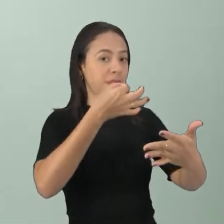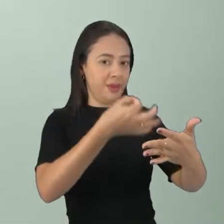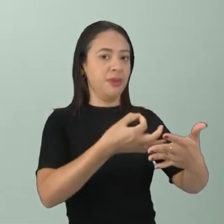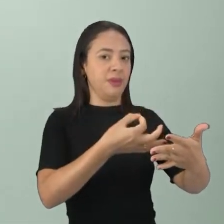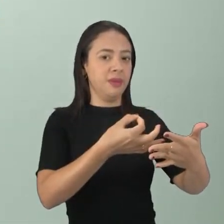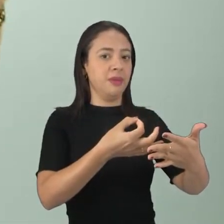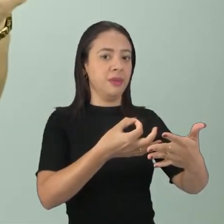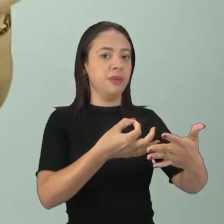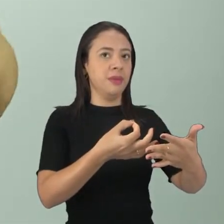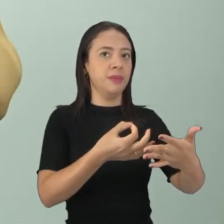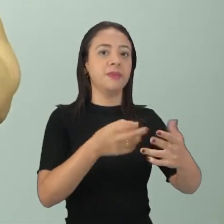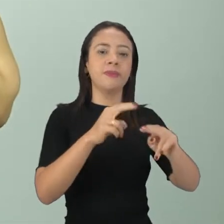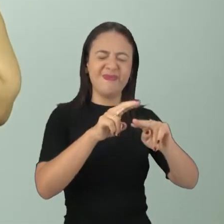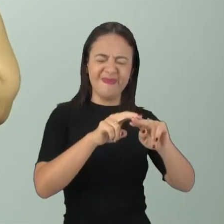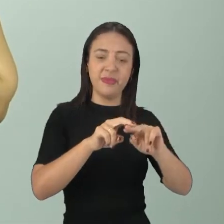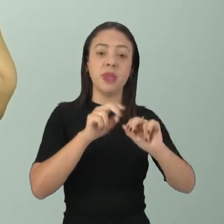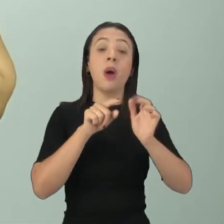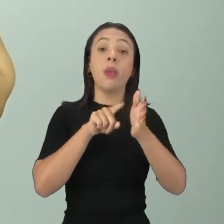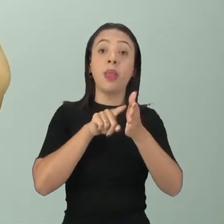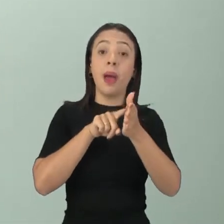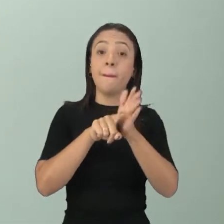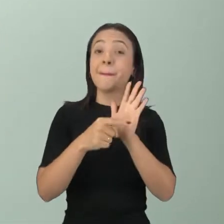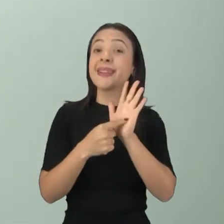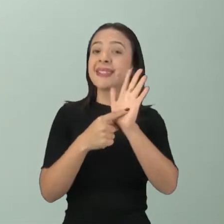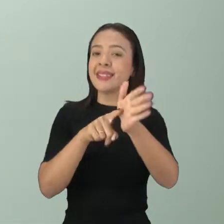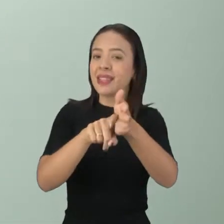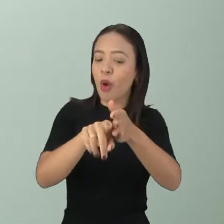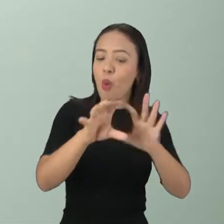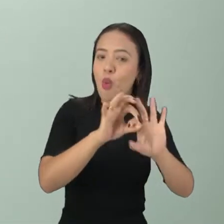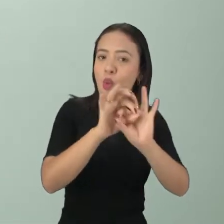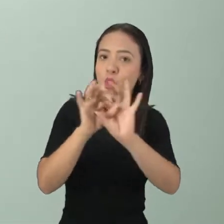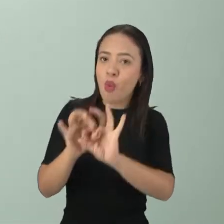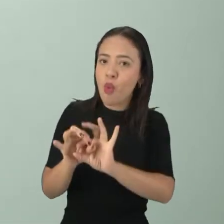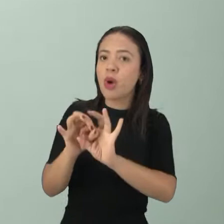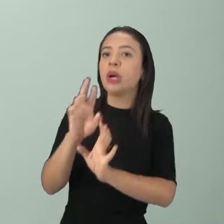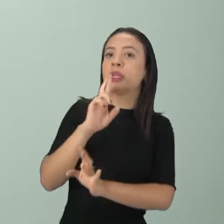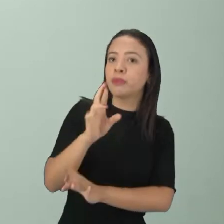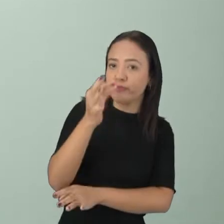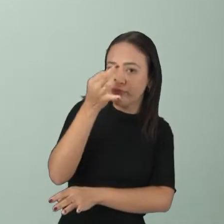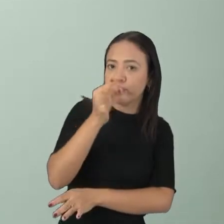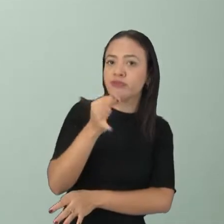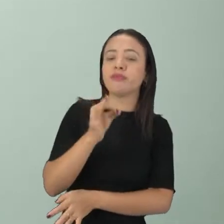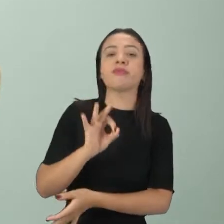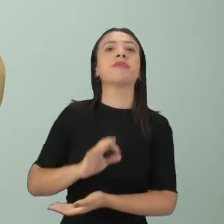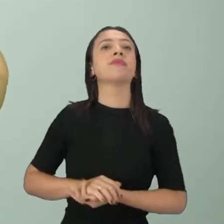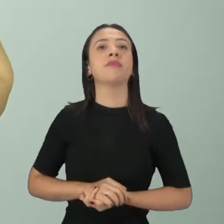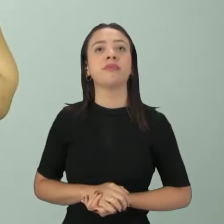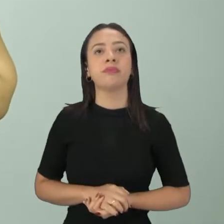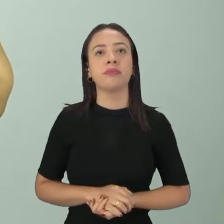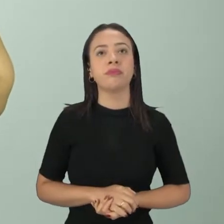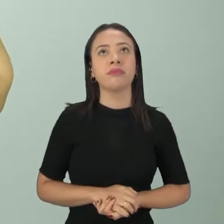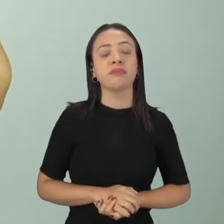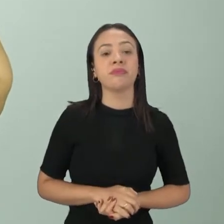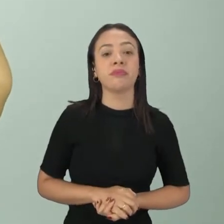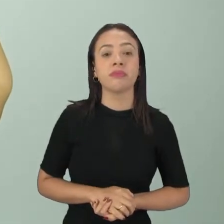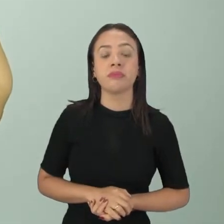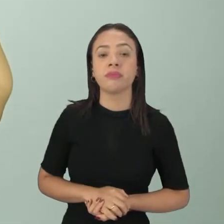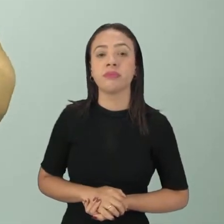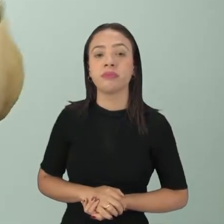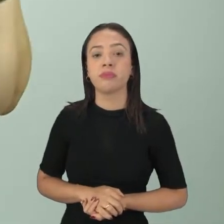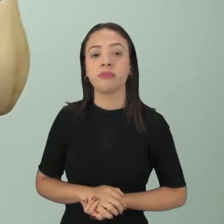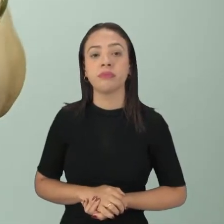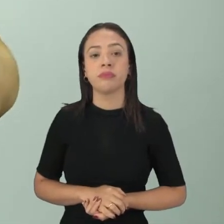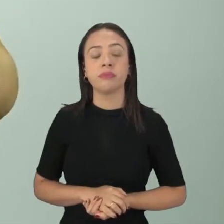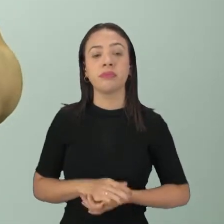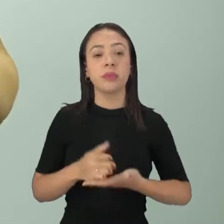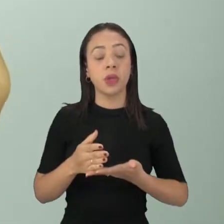aí dar a essa questão o sentido respondendo ou coisa que o valha que a questão lhe pedir,